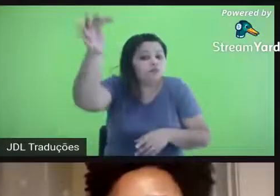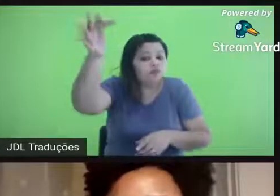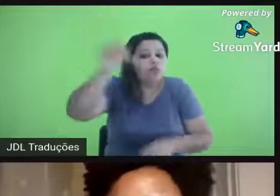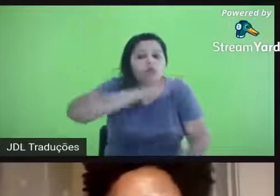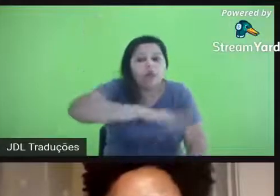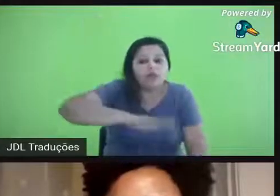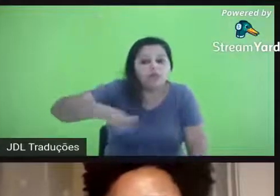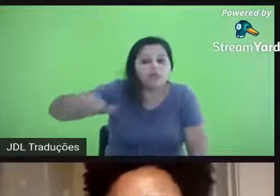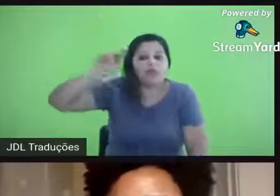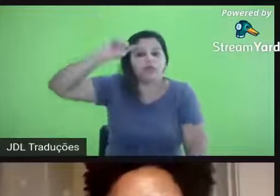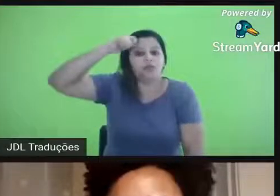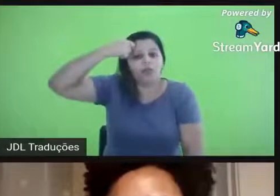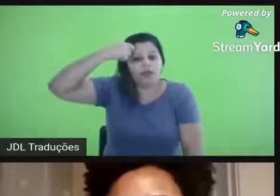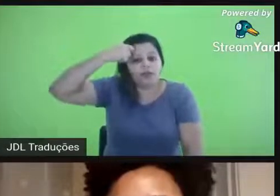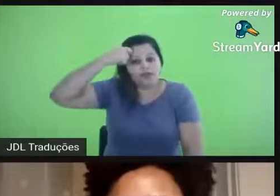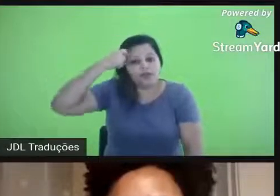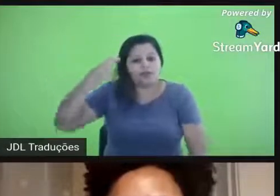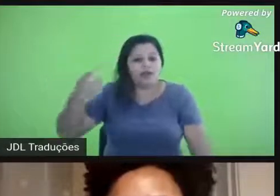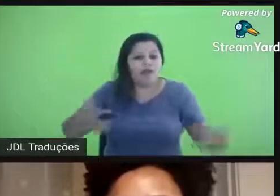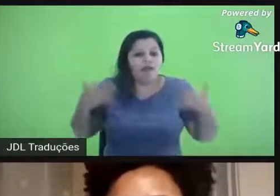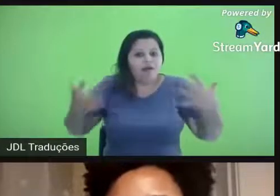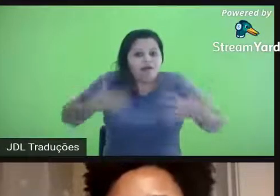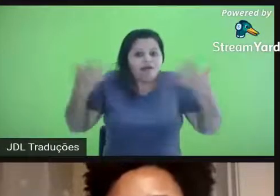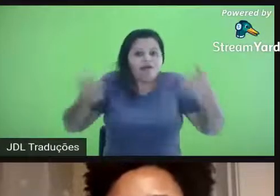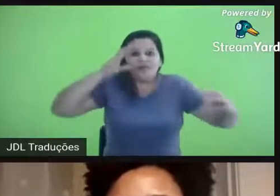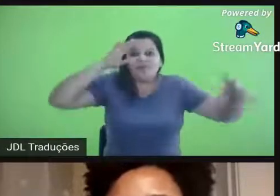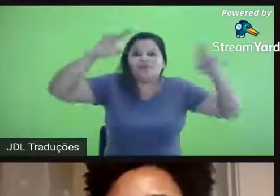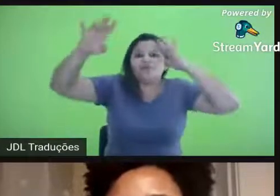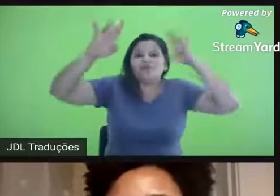né, cheias de sonhos, cheias